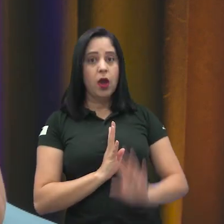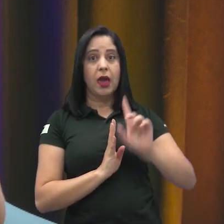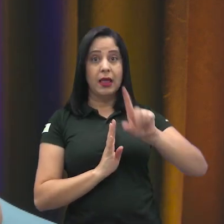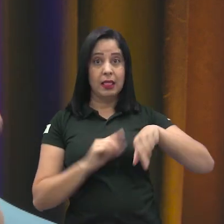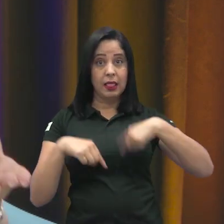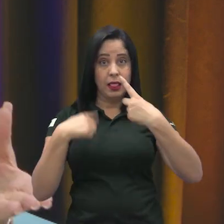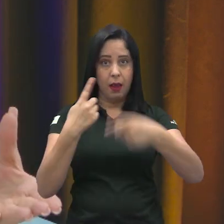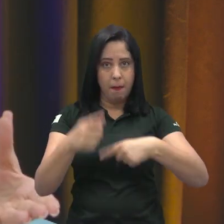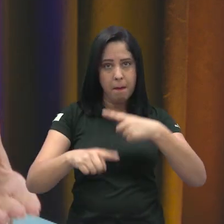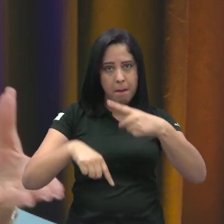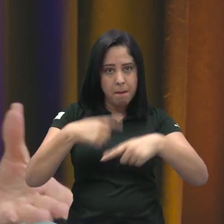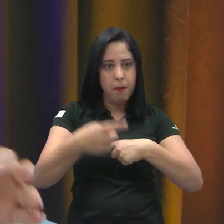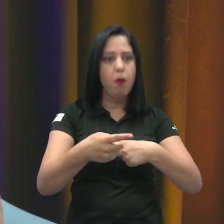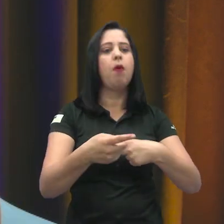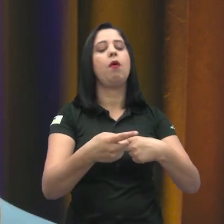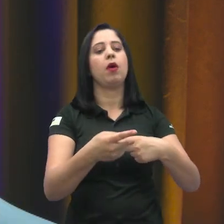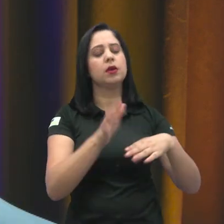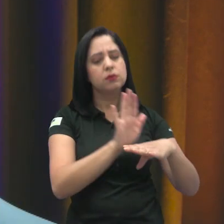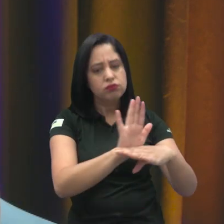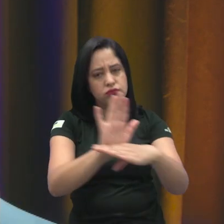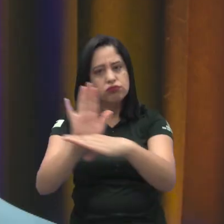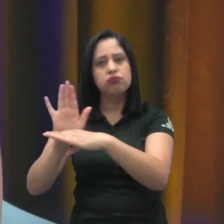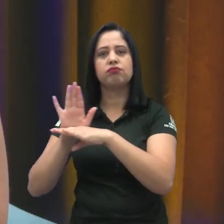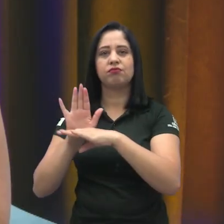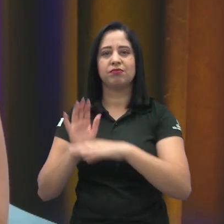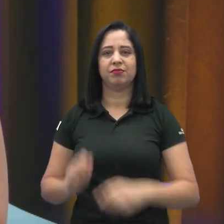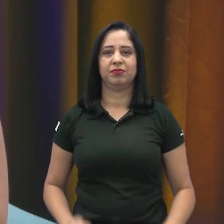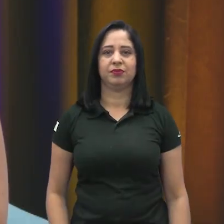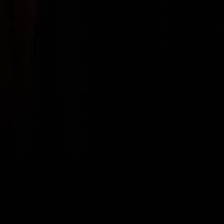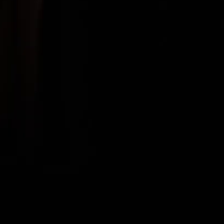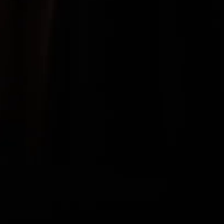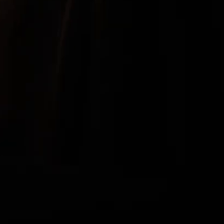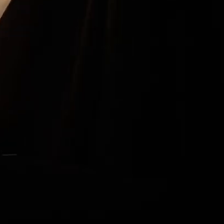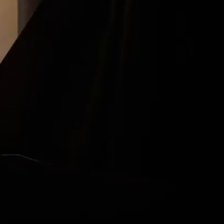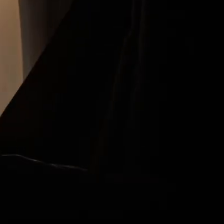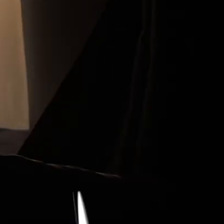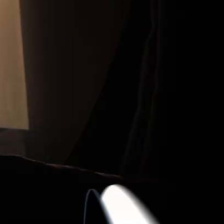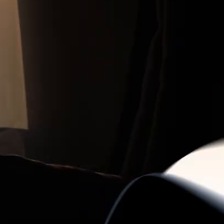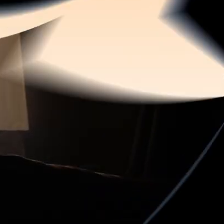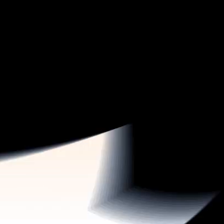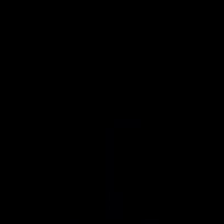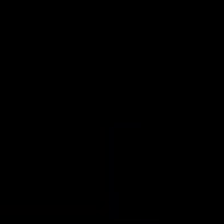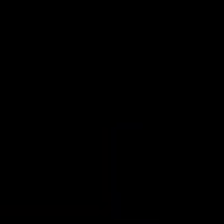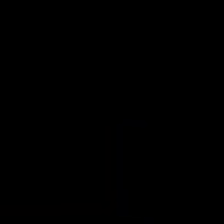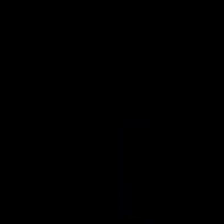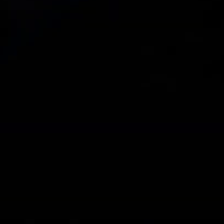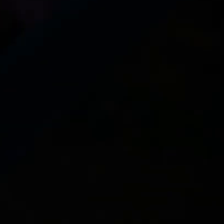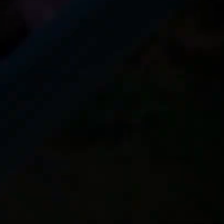mesmo para poder guiar os outros com clareza e propósito.